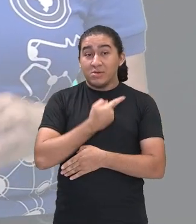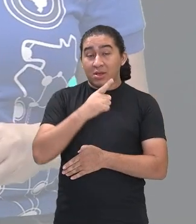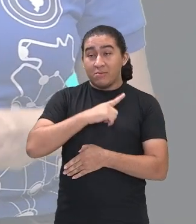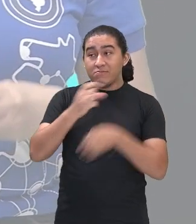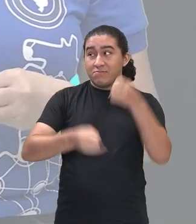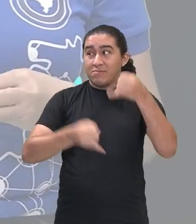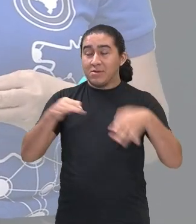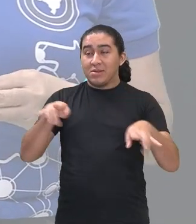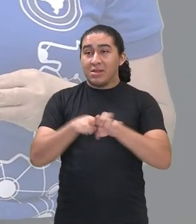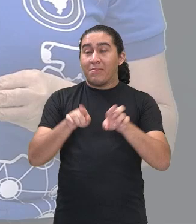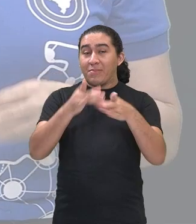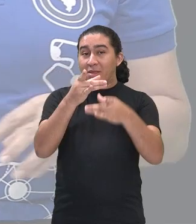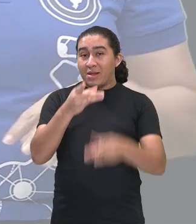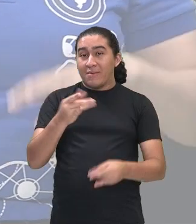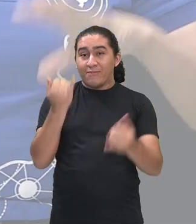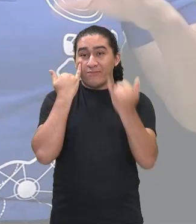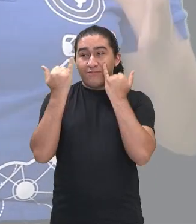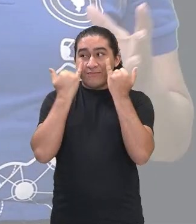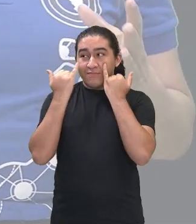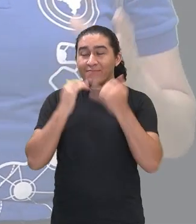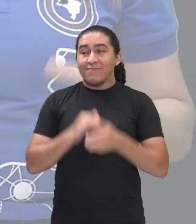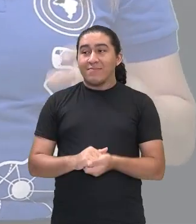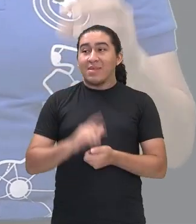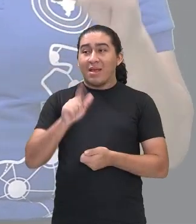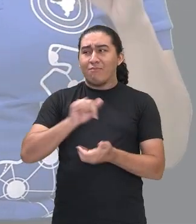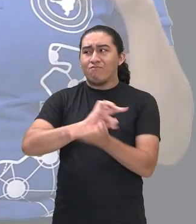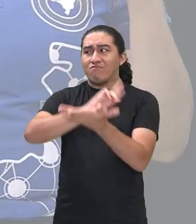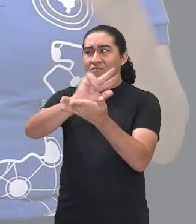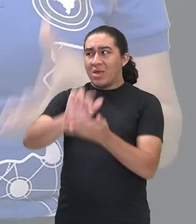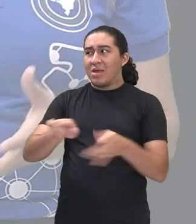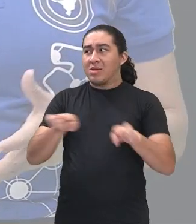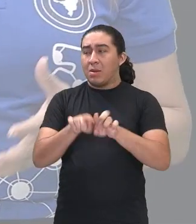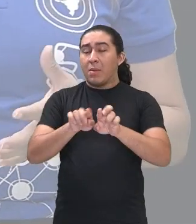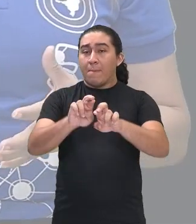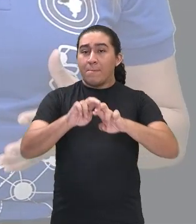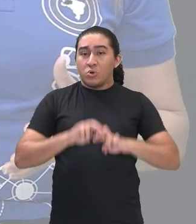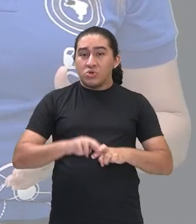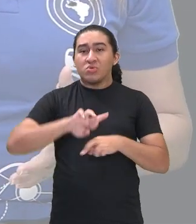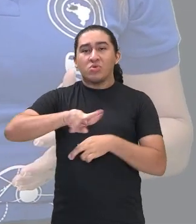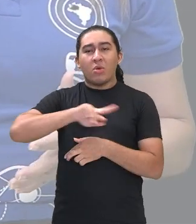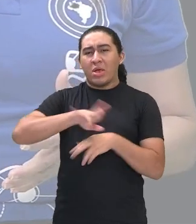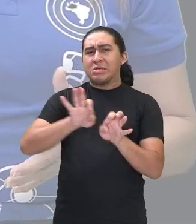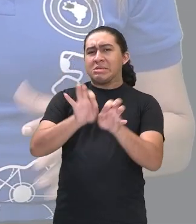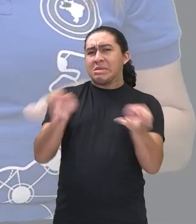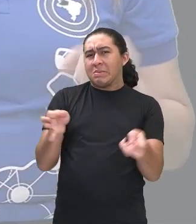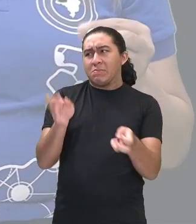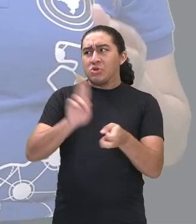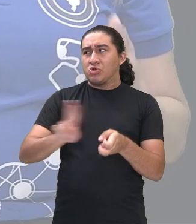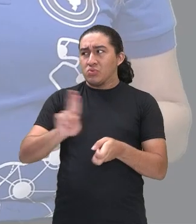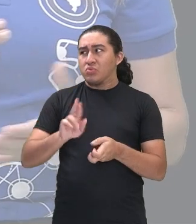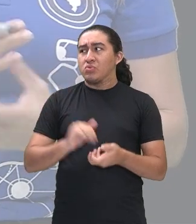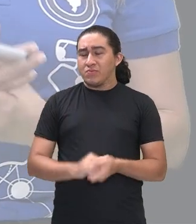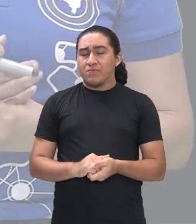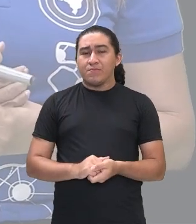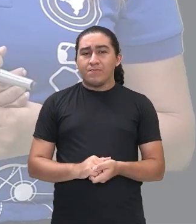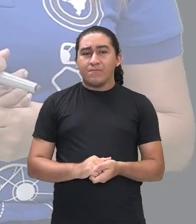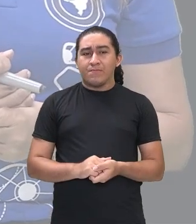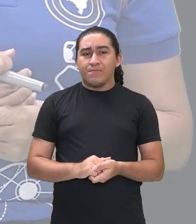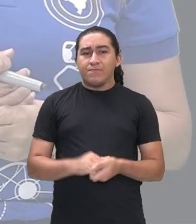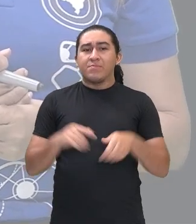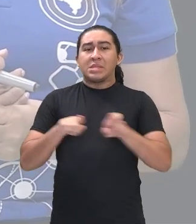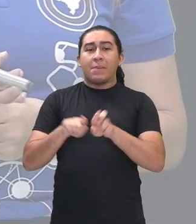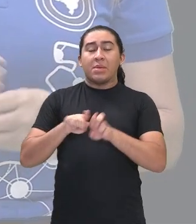falando, algumas regras. São várias, por isso que ela não é tão simples assim. Para